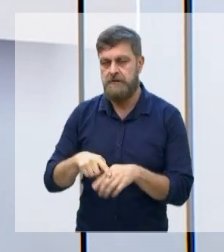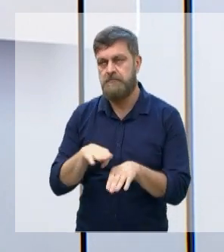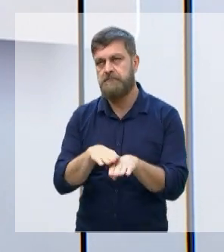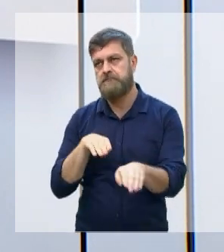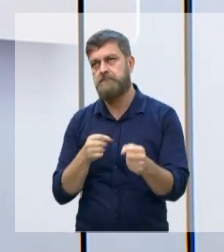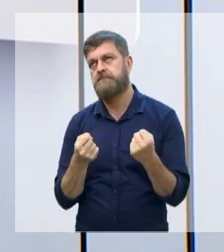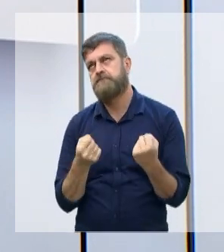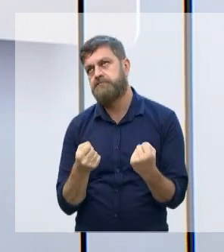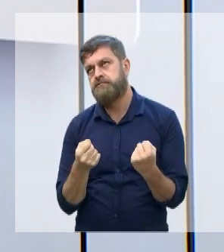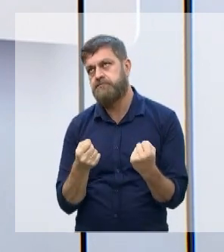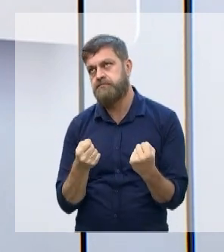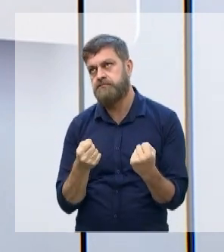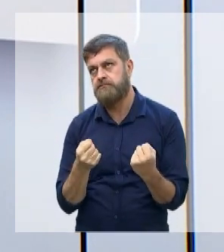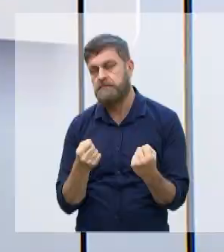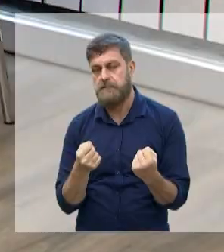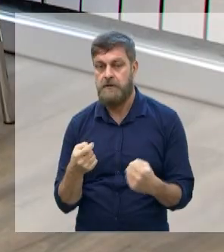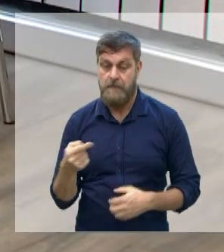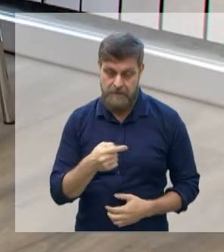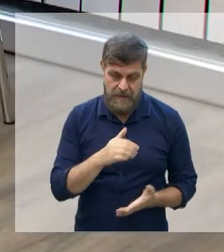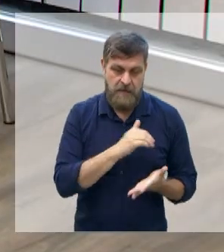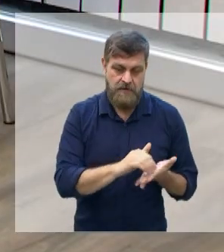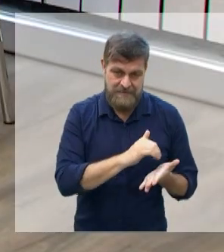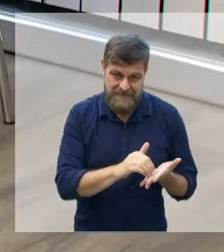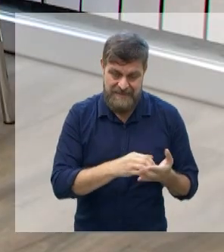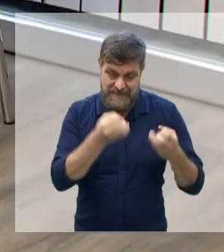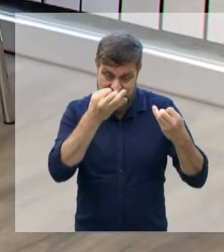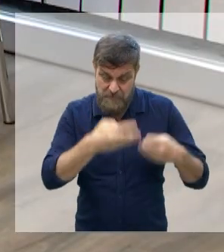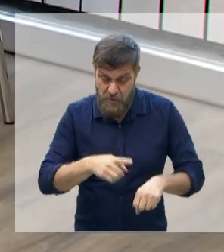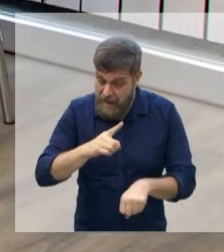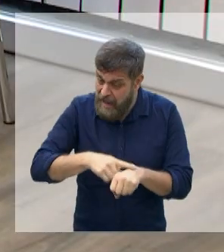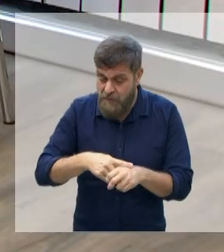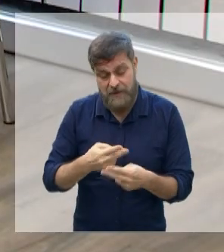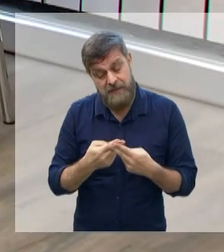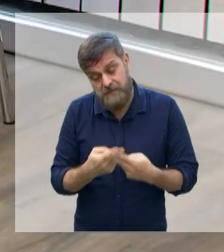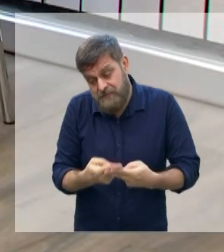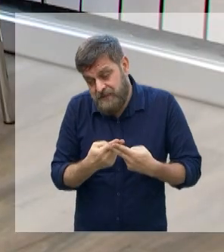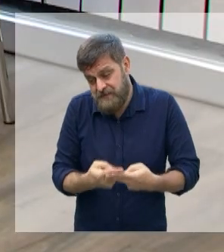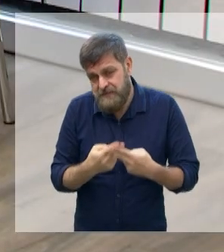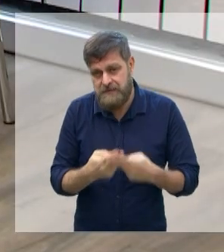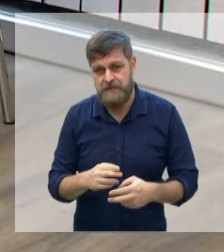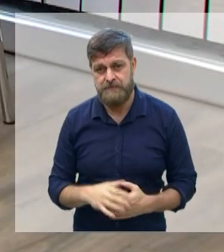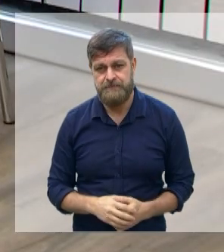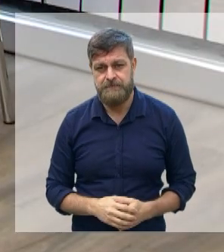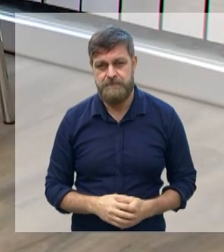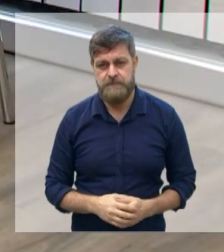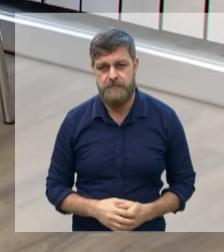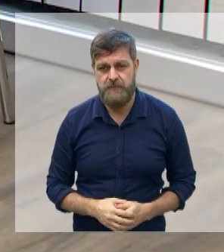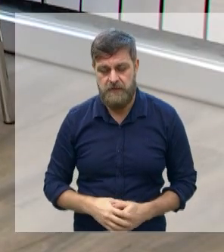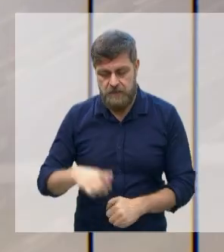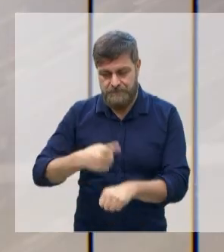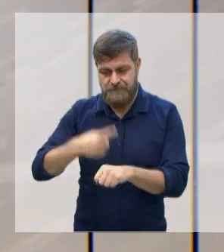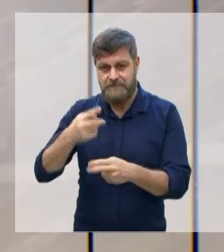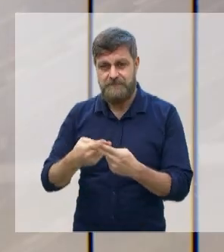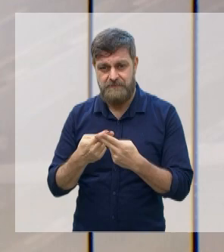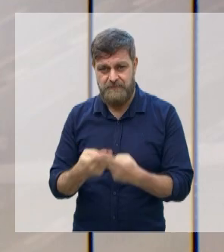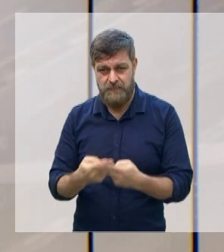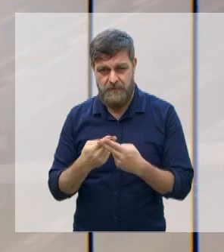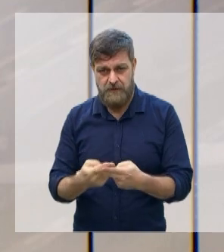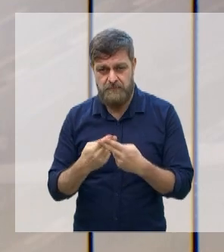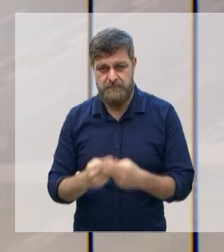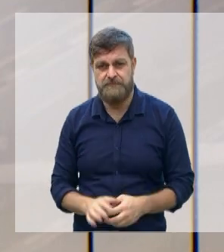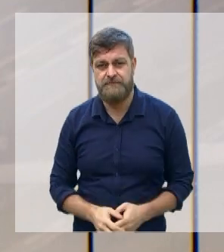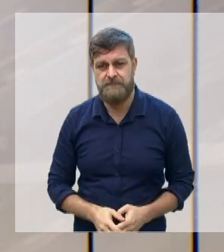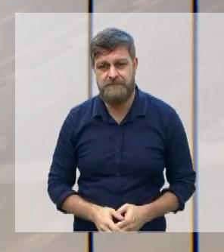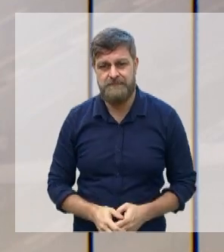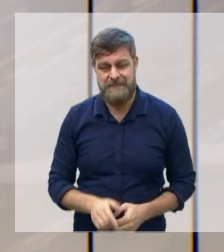trânsito naquele momento mas como o secretário bem disse é agora o momento de paciência sim é esse momento de paciência secretário na